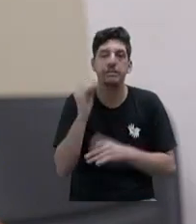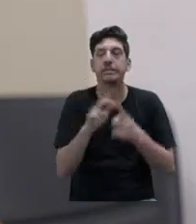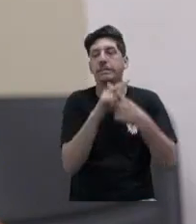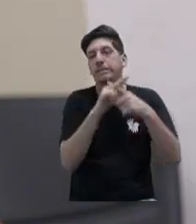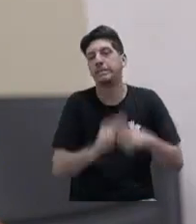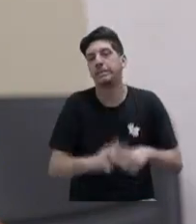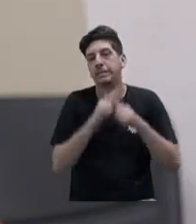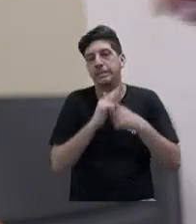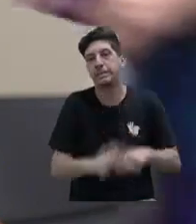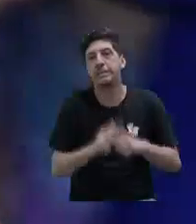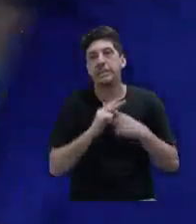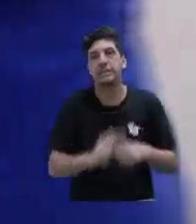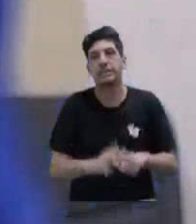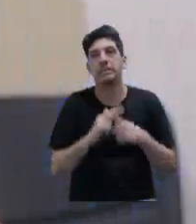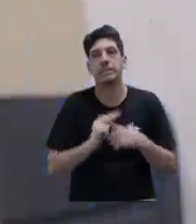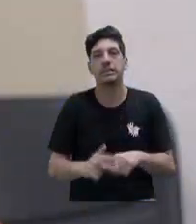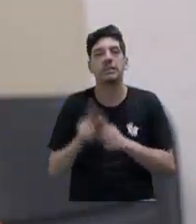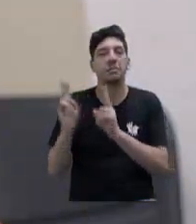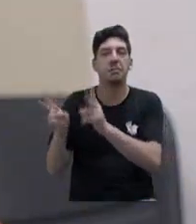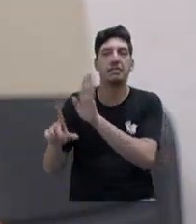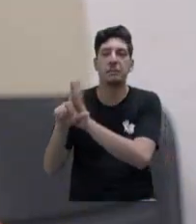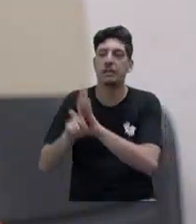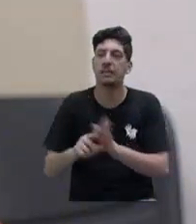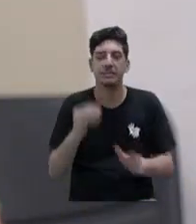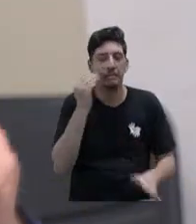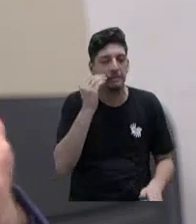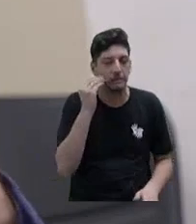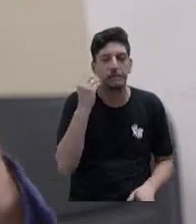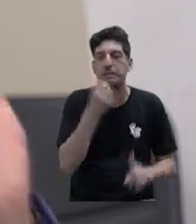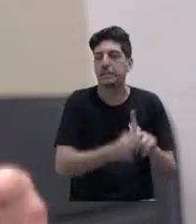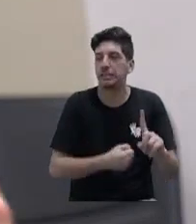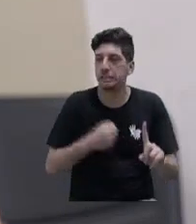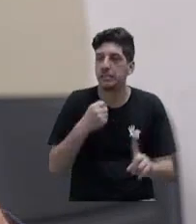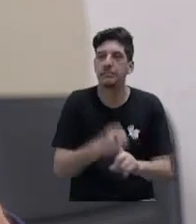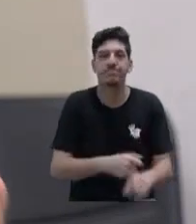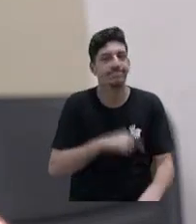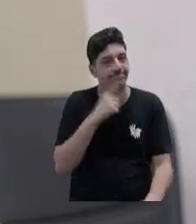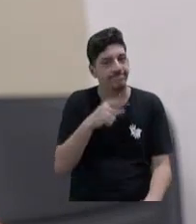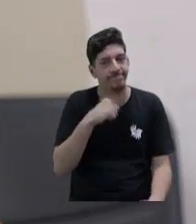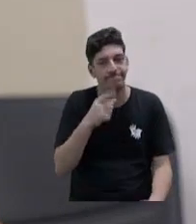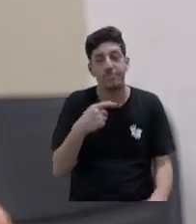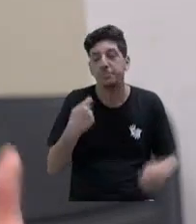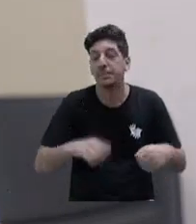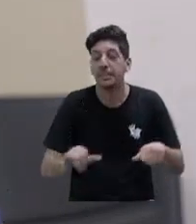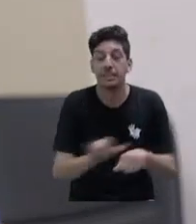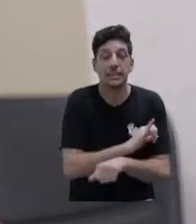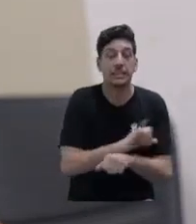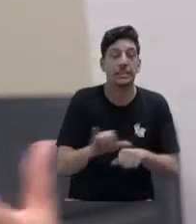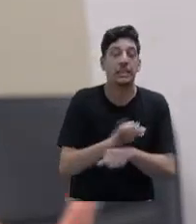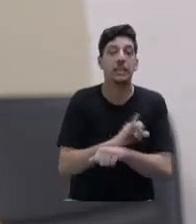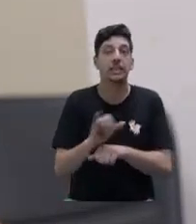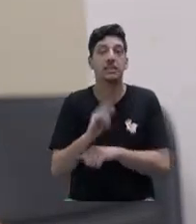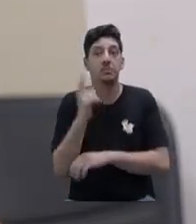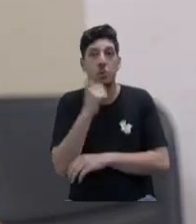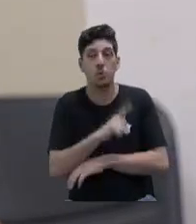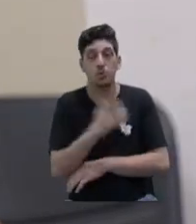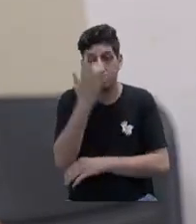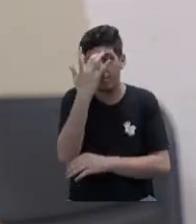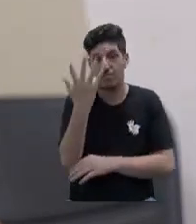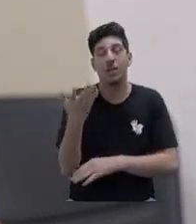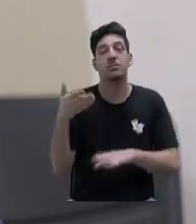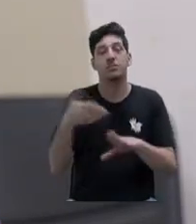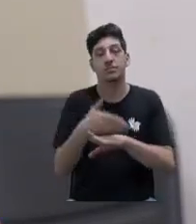fazer sem mudar a lei, mas realmente precisa de ter uns mecanismos, uns gatilhos para que facilite